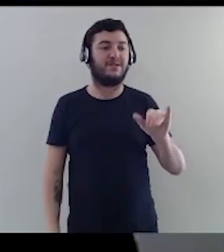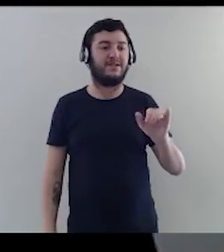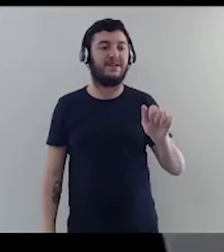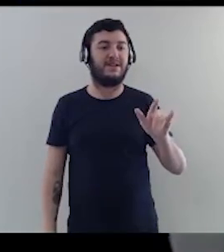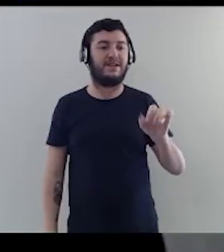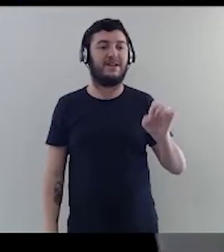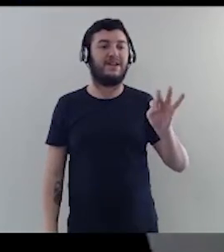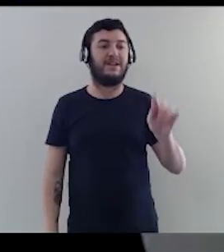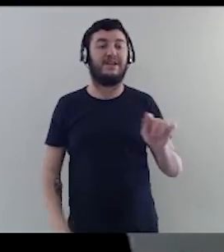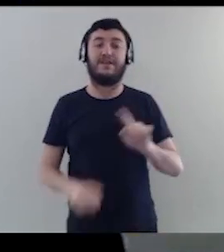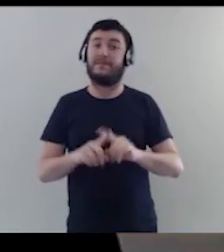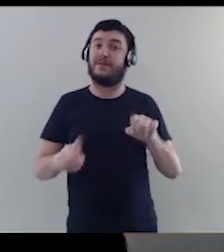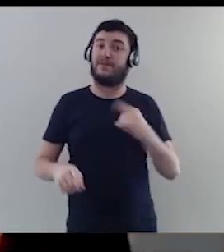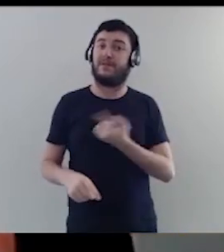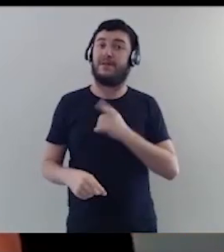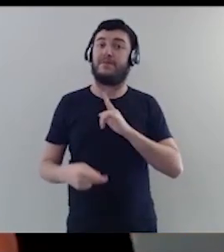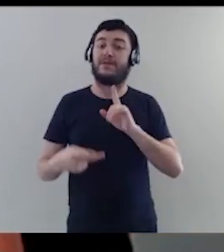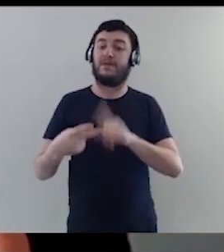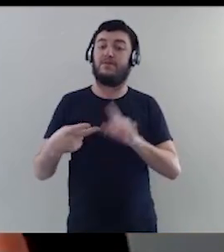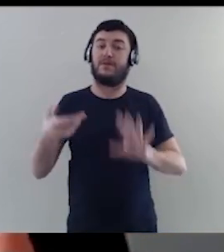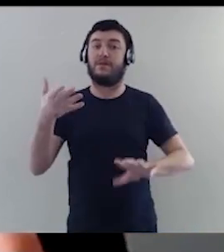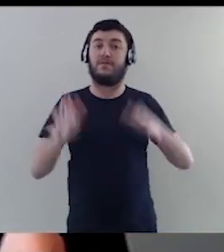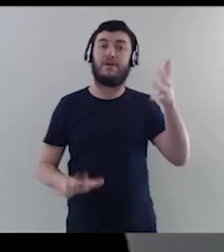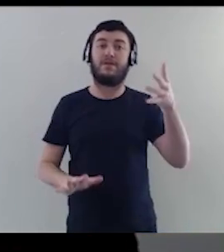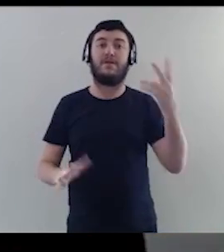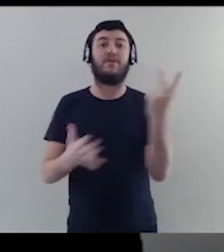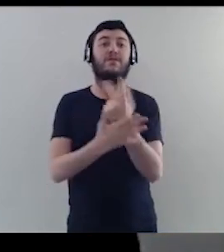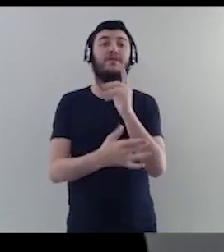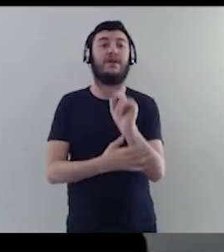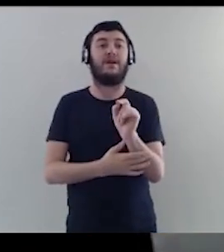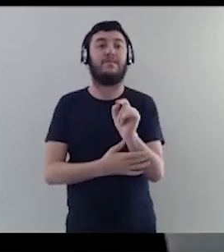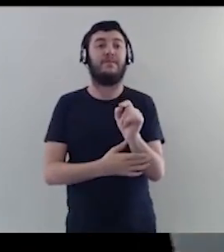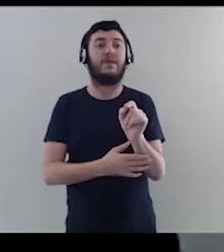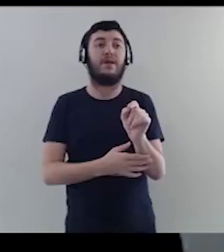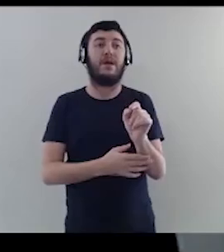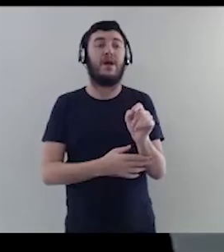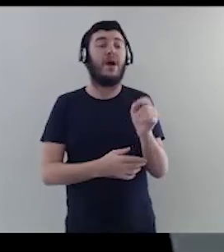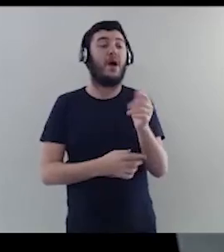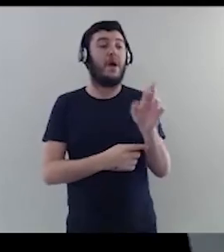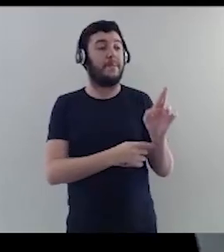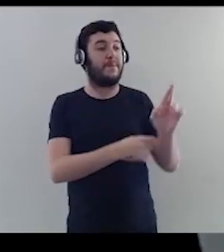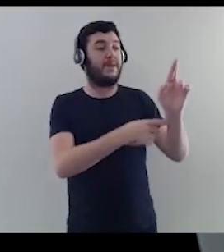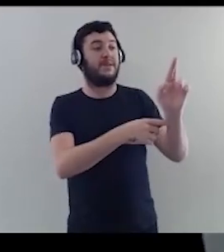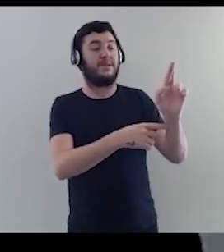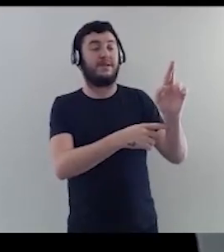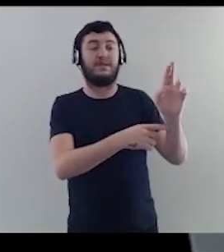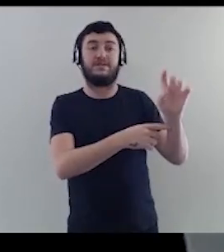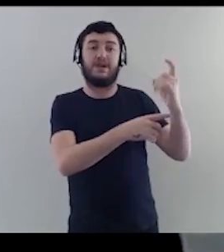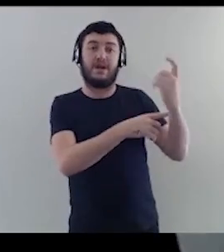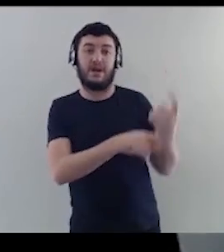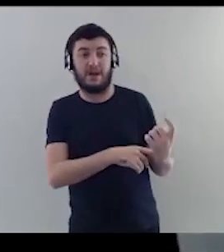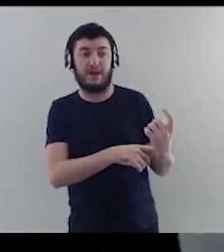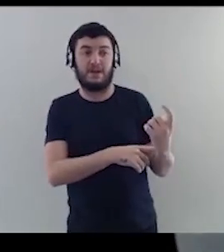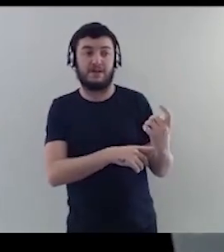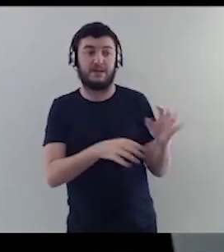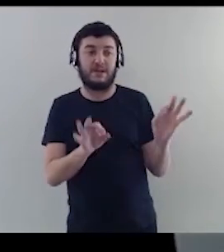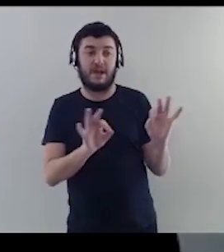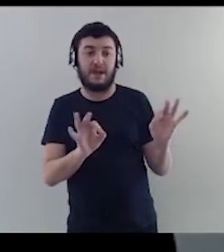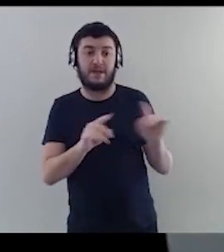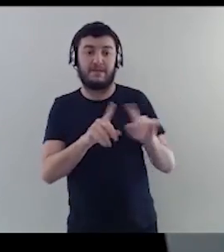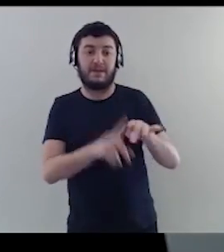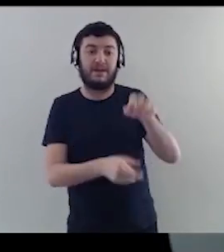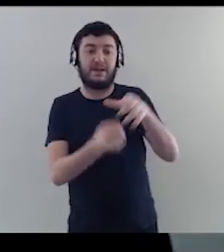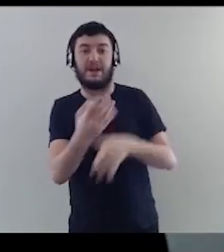que podemos ter outra situação, que é não seguir o precedente anterior e criar um novo precedente específico, uma nova